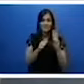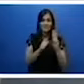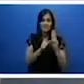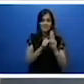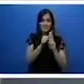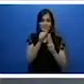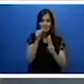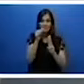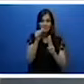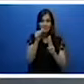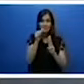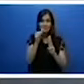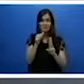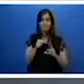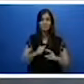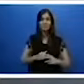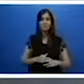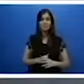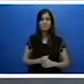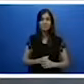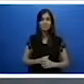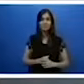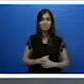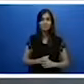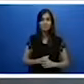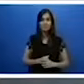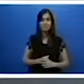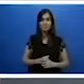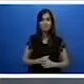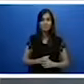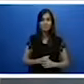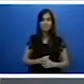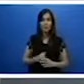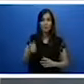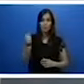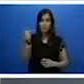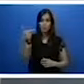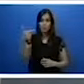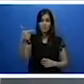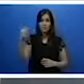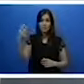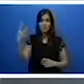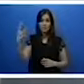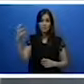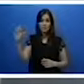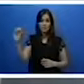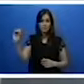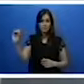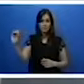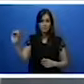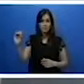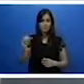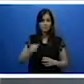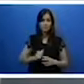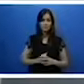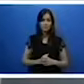dezena, centena. Então nós temos 230